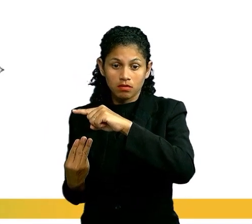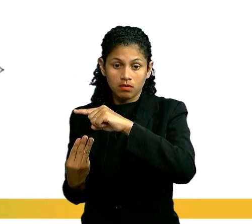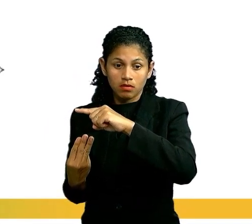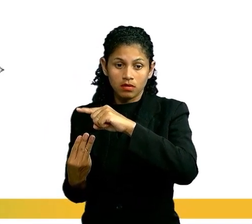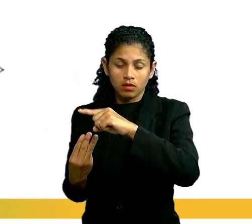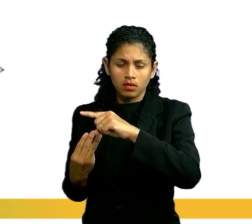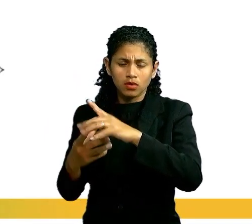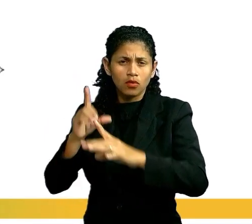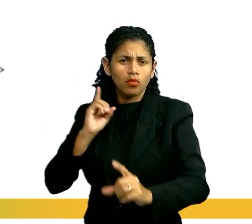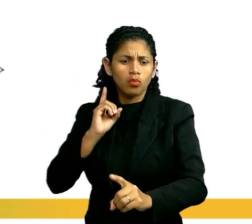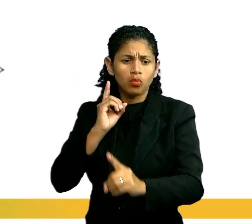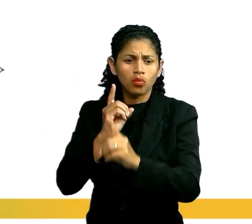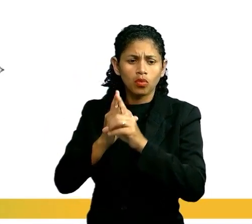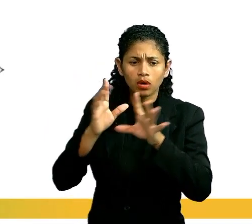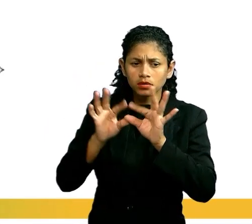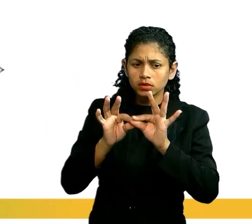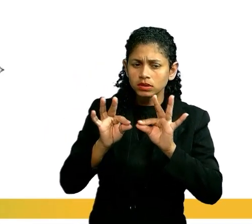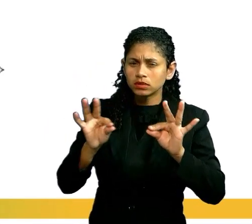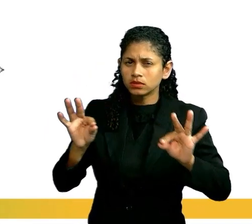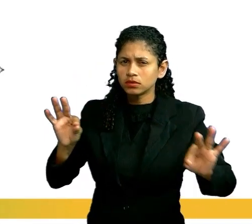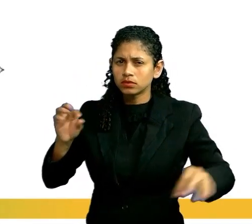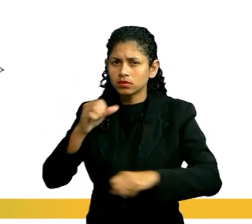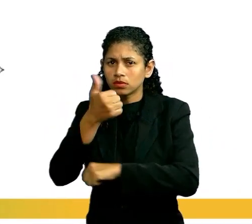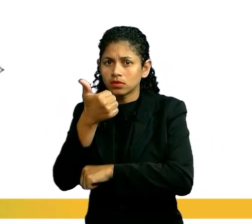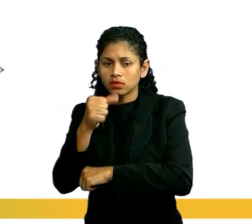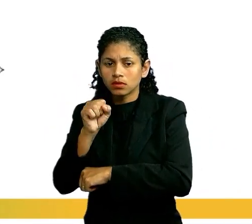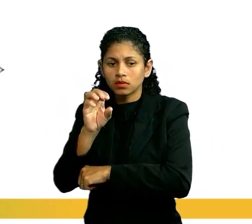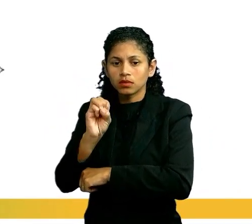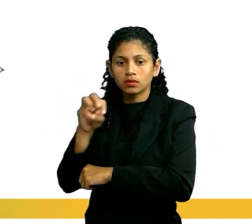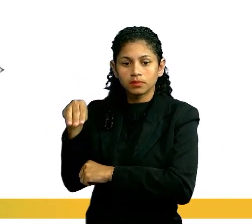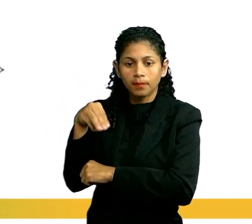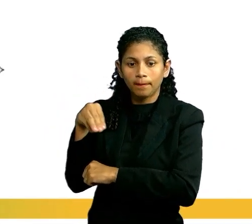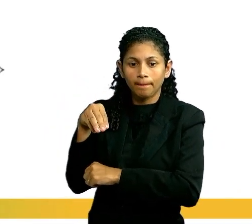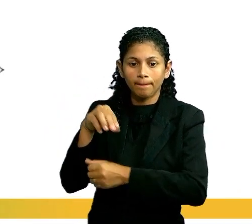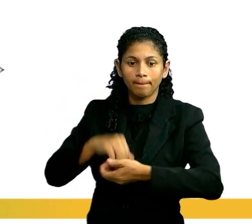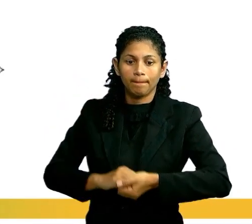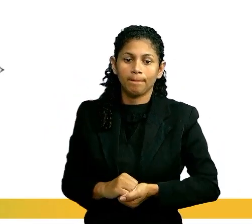eu vou encontrar que essa distância é 180 metros. Ó.